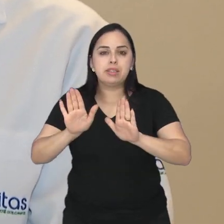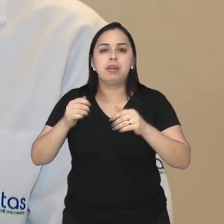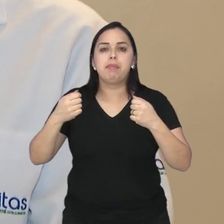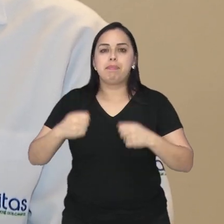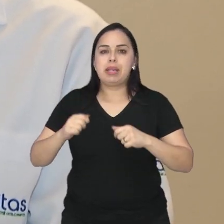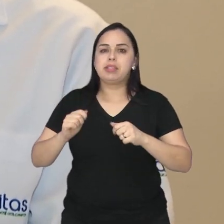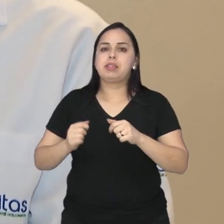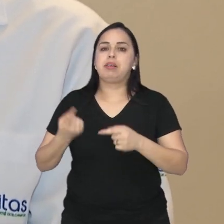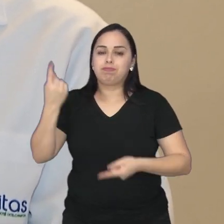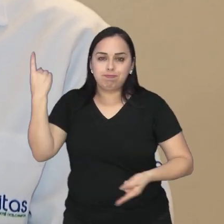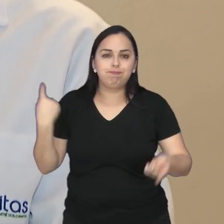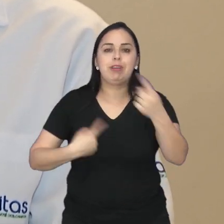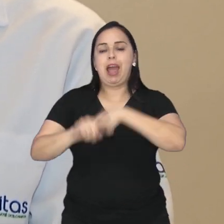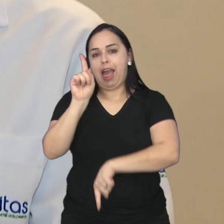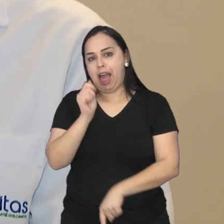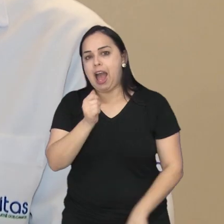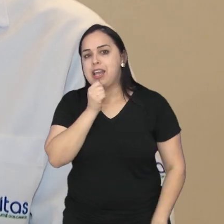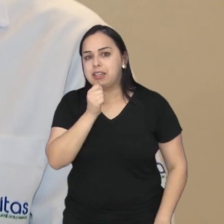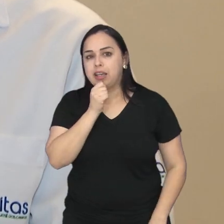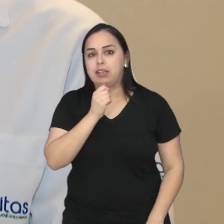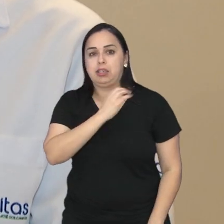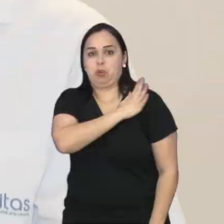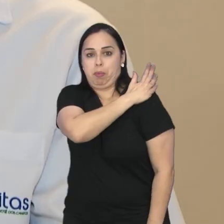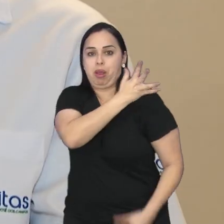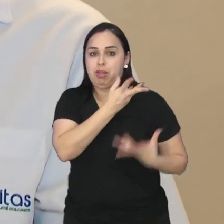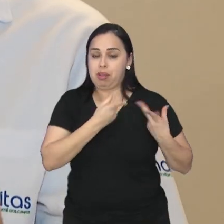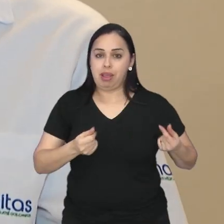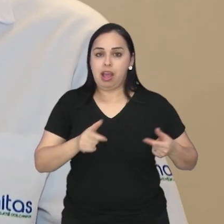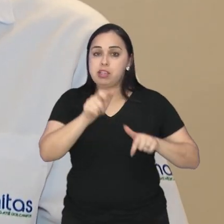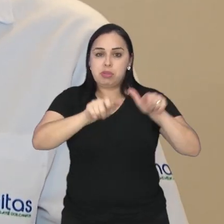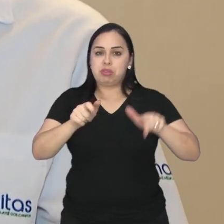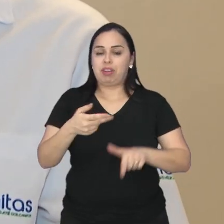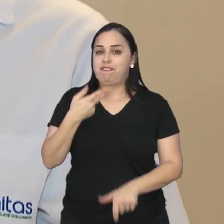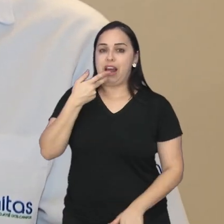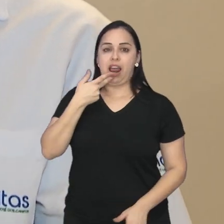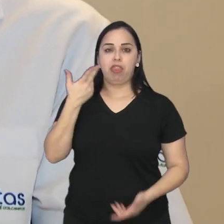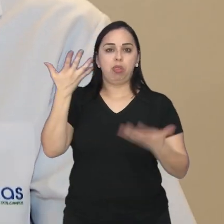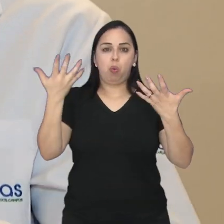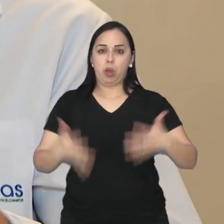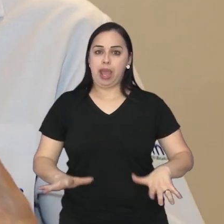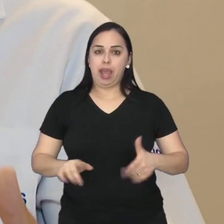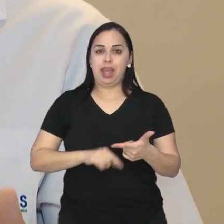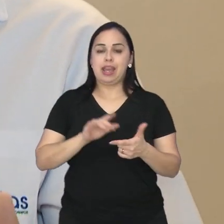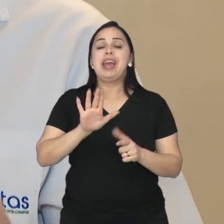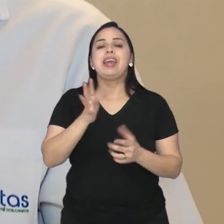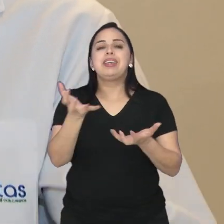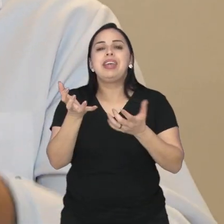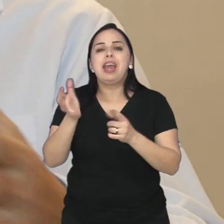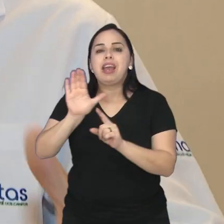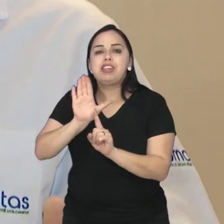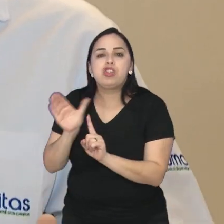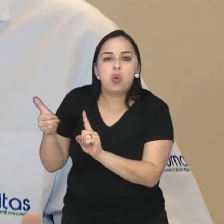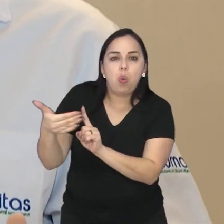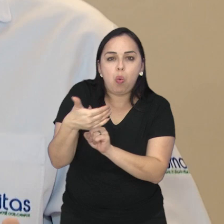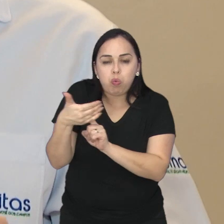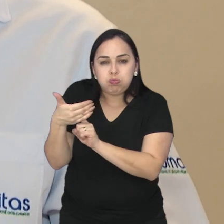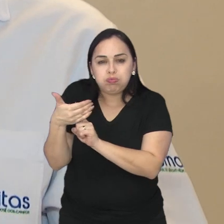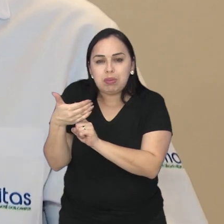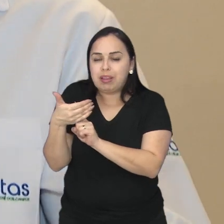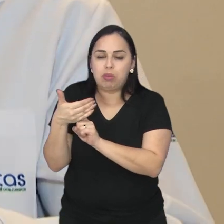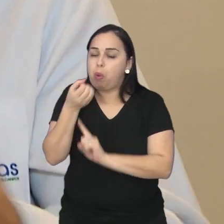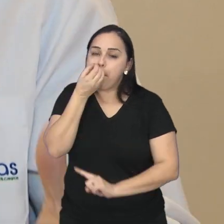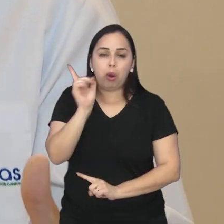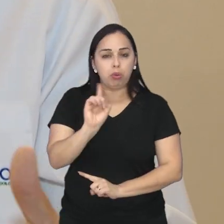mas a gente precisa de superar ainda bastante esse preconceito. As pessoas não querem, muitas vezes, falar, querem, eventualmente, esconder o